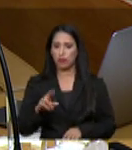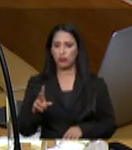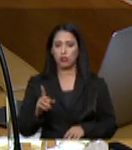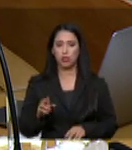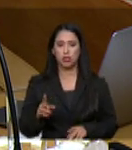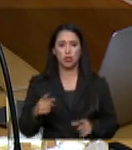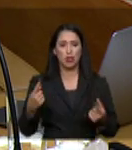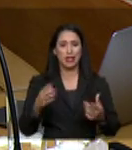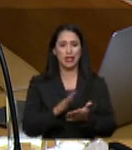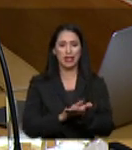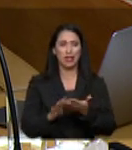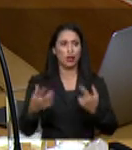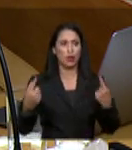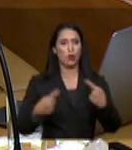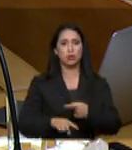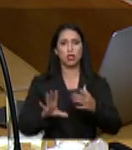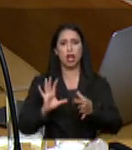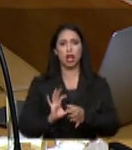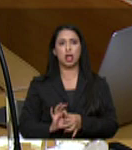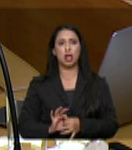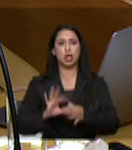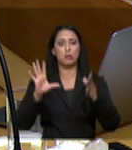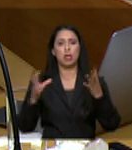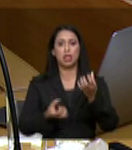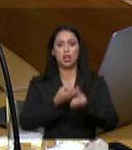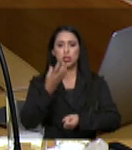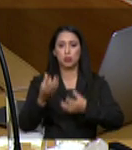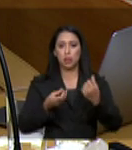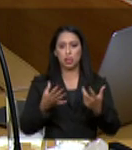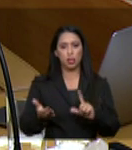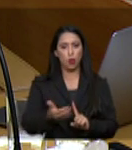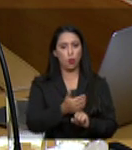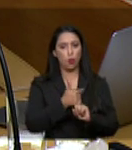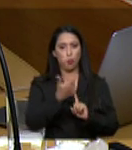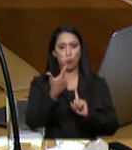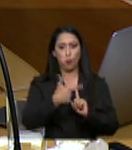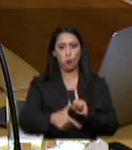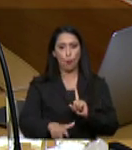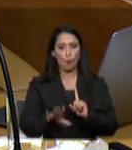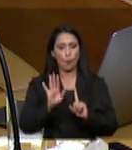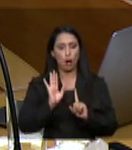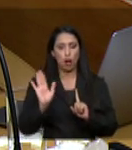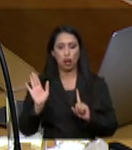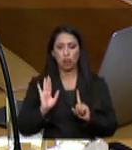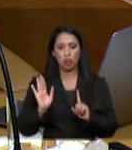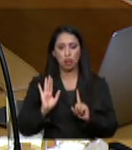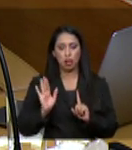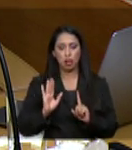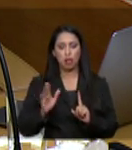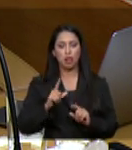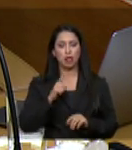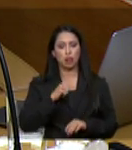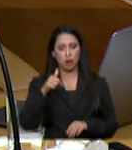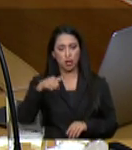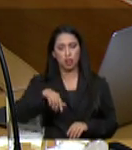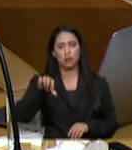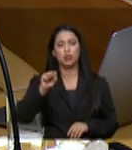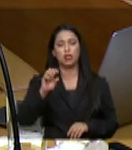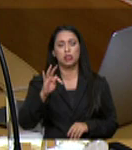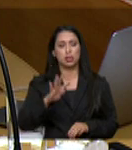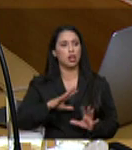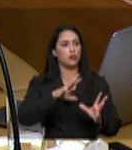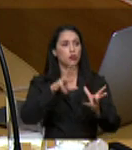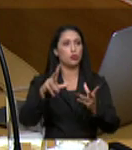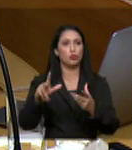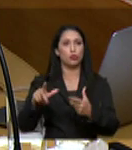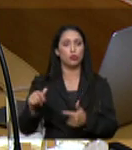violação à liberdade de expressão nem tão pouco a imunidade parlamentar é Pacífico nesta corte no mundo